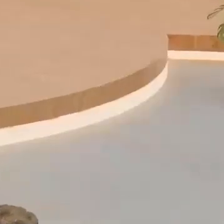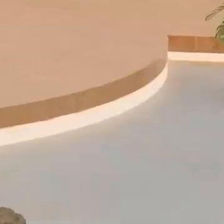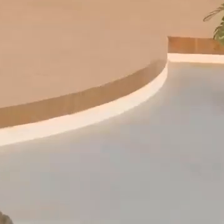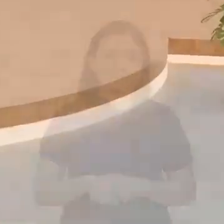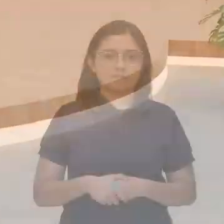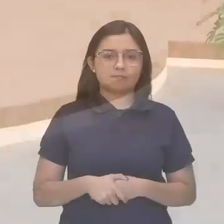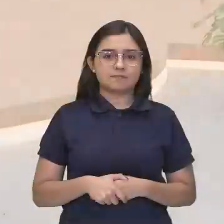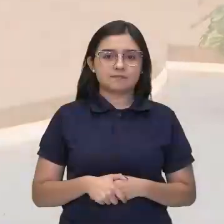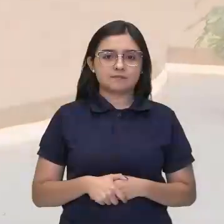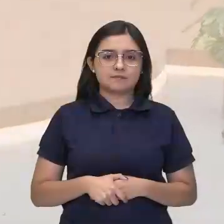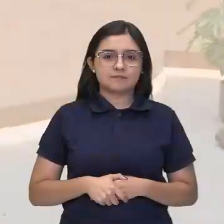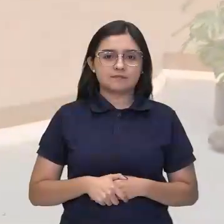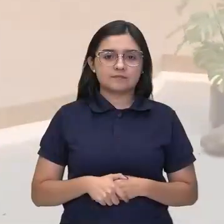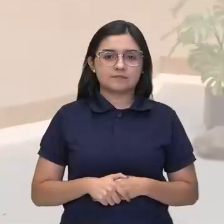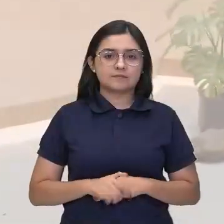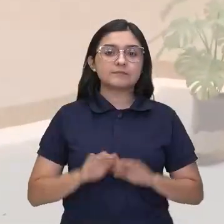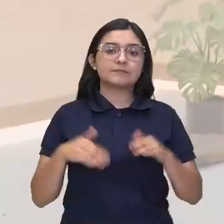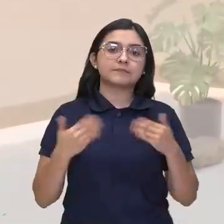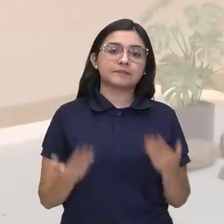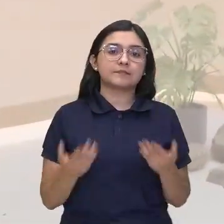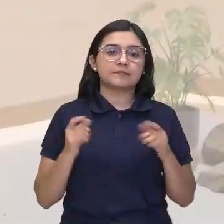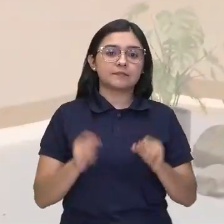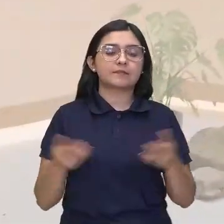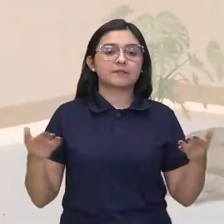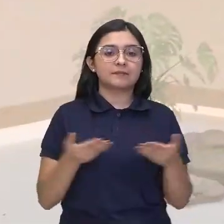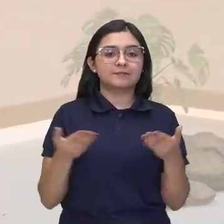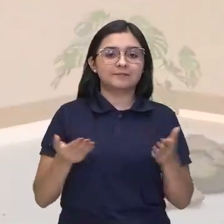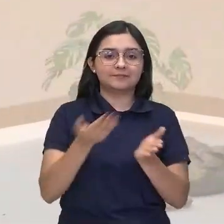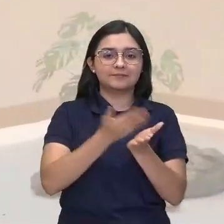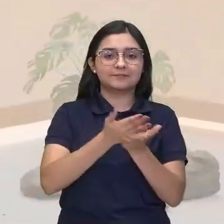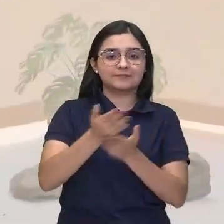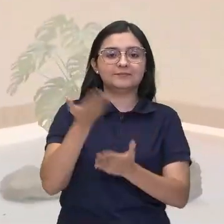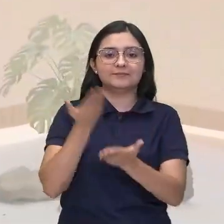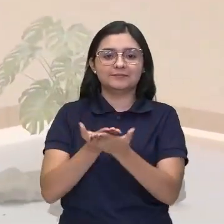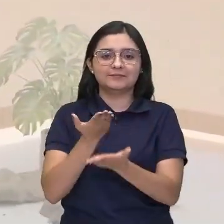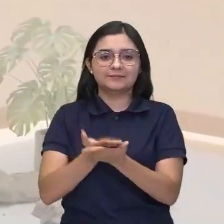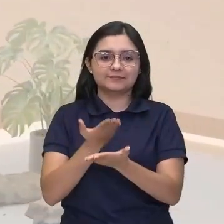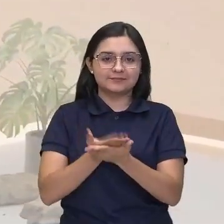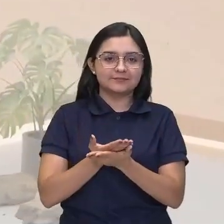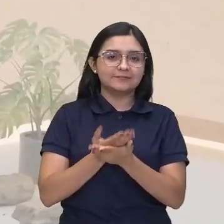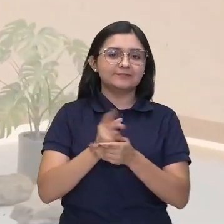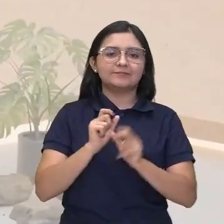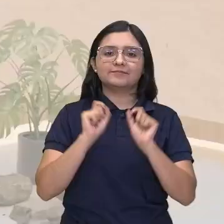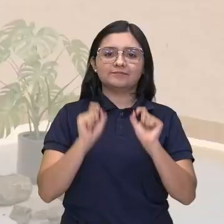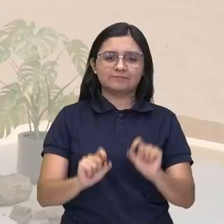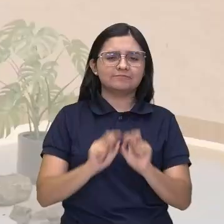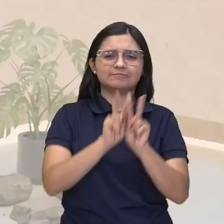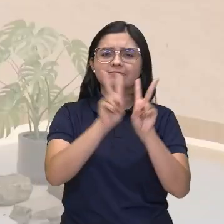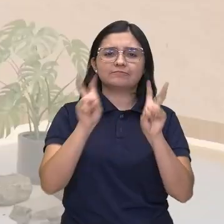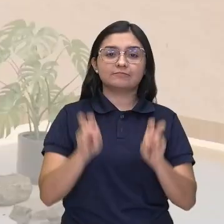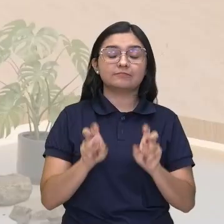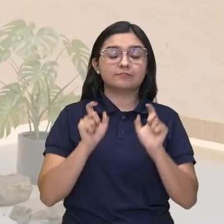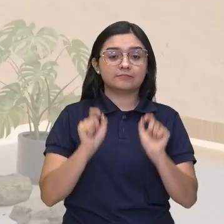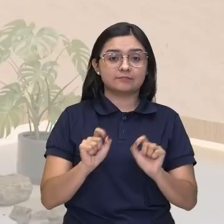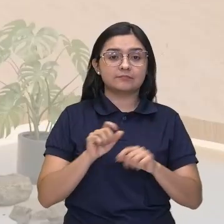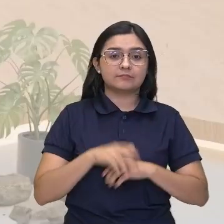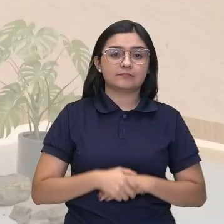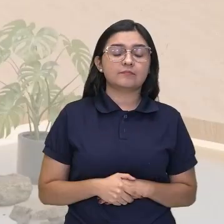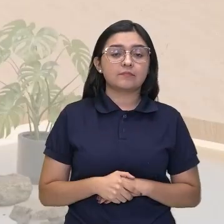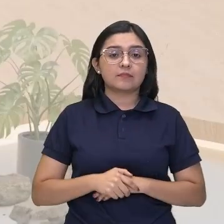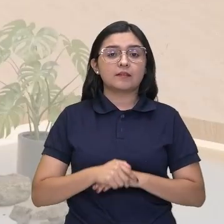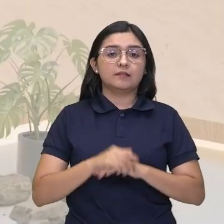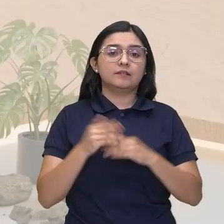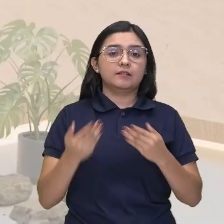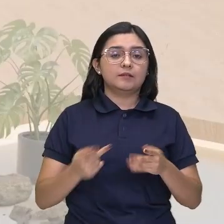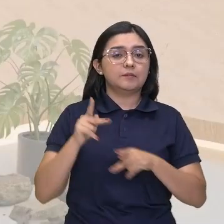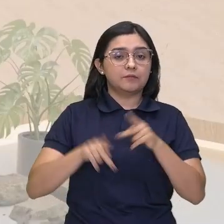Então é isso, professor Luiz Cláudio. Nós vamos então agora dar início à nossa aula propriamente dita sobre a questão aí e